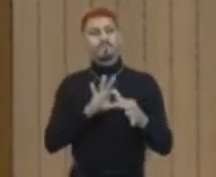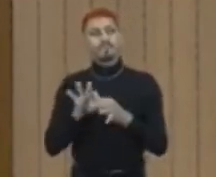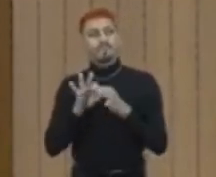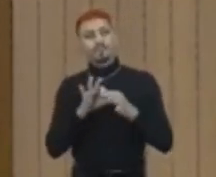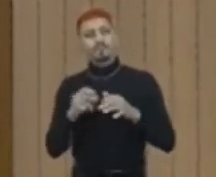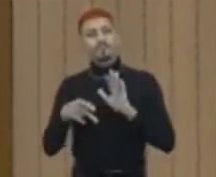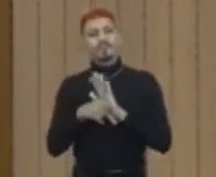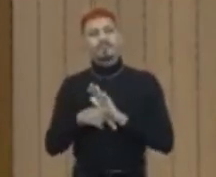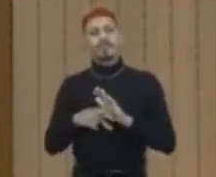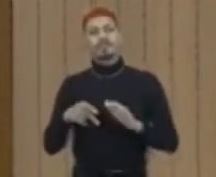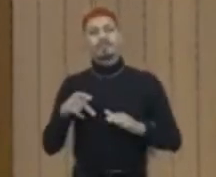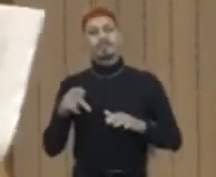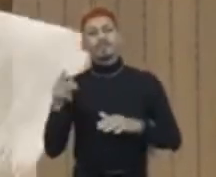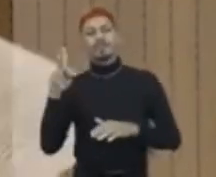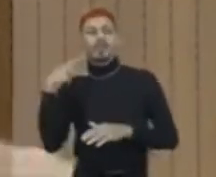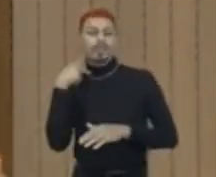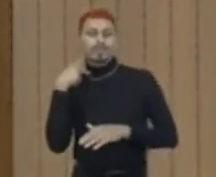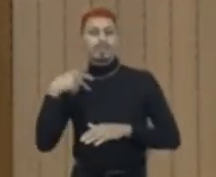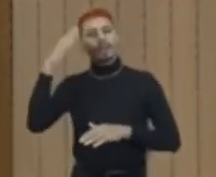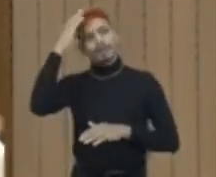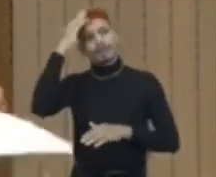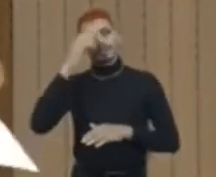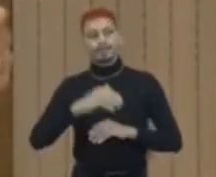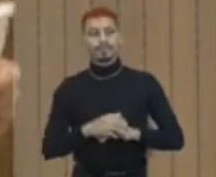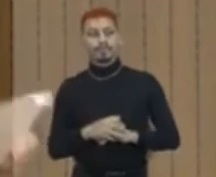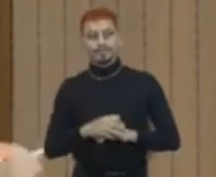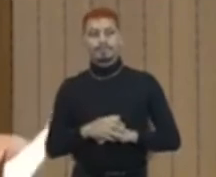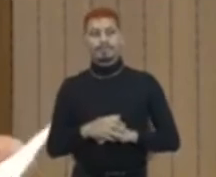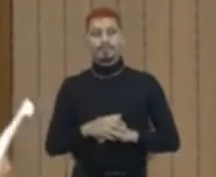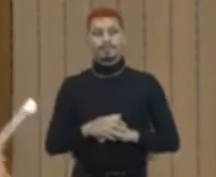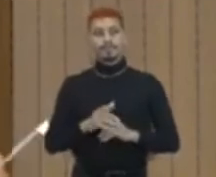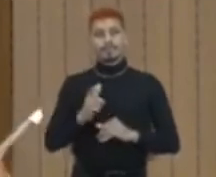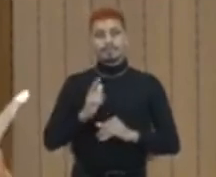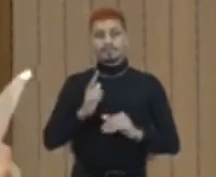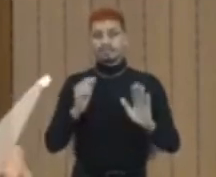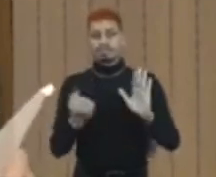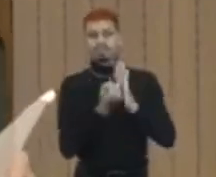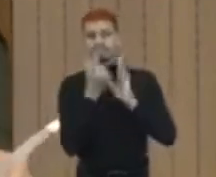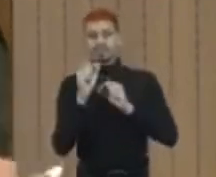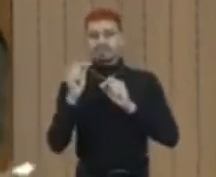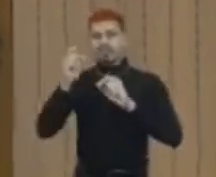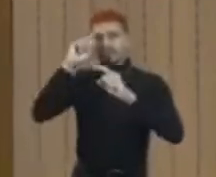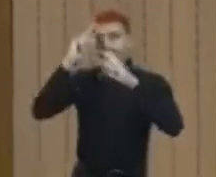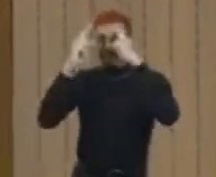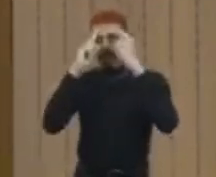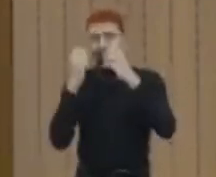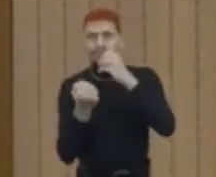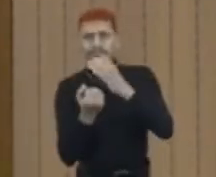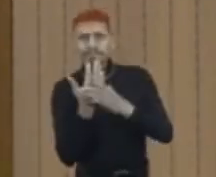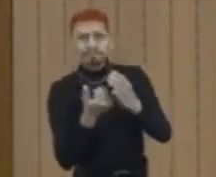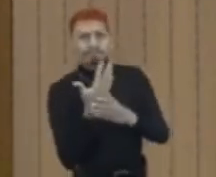da Procuradoria da República no Pará, marcado pela criatividade e pela busca de formas inovadoras de